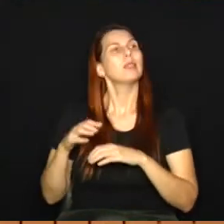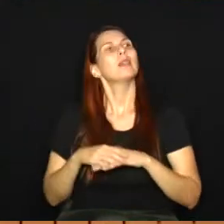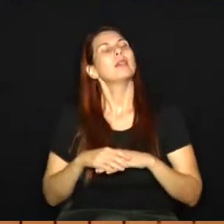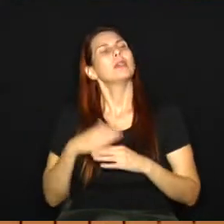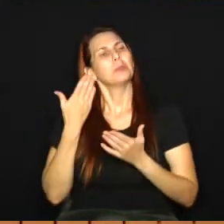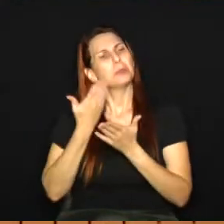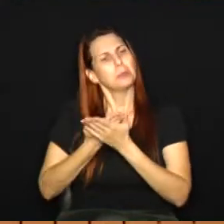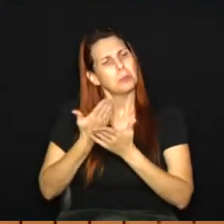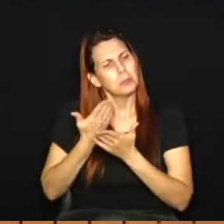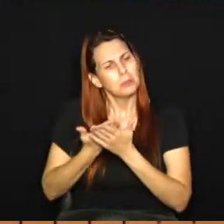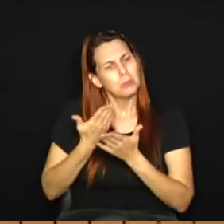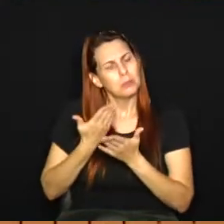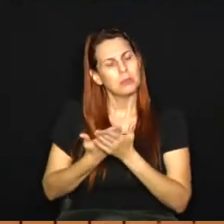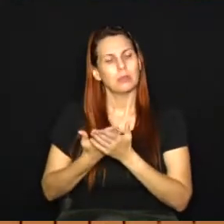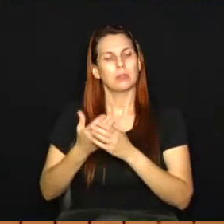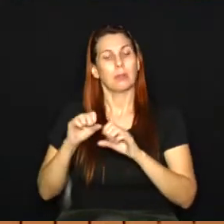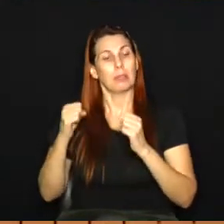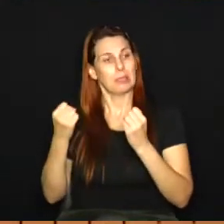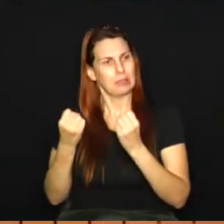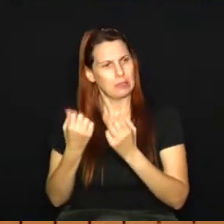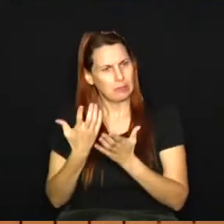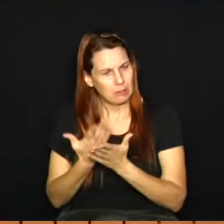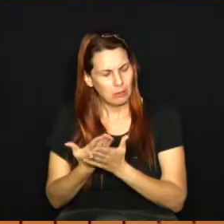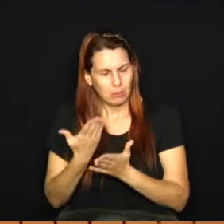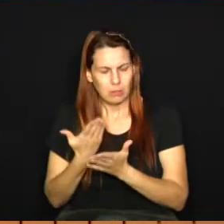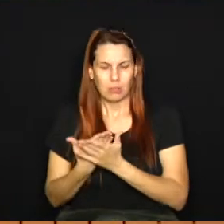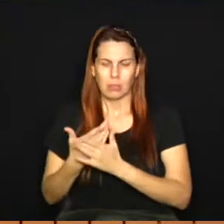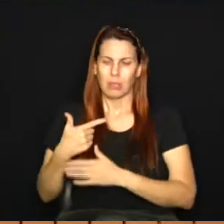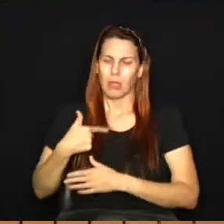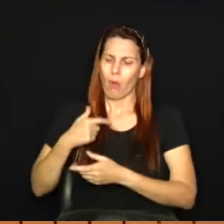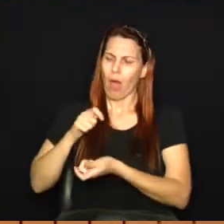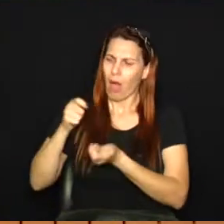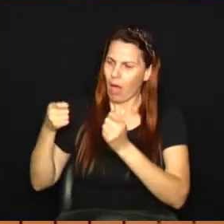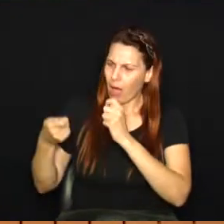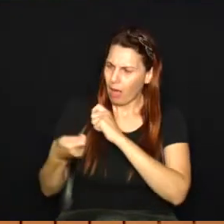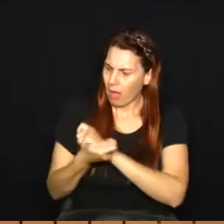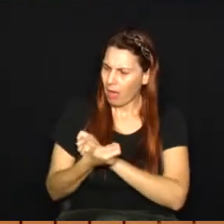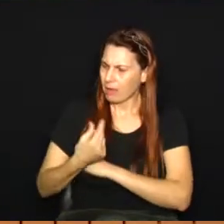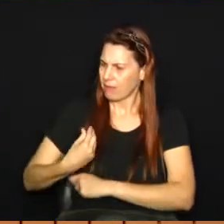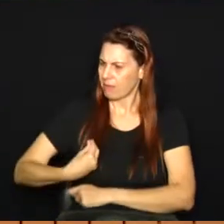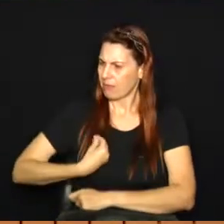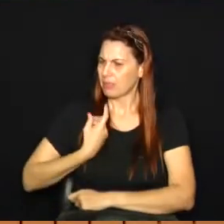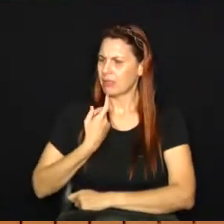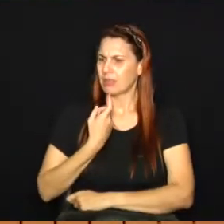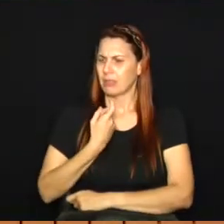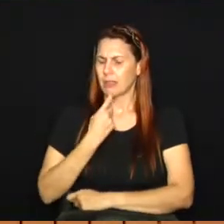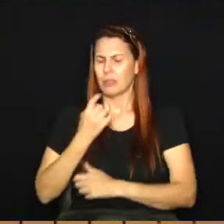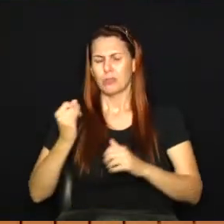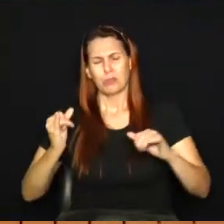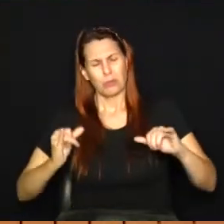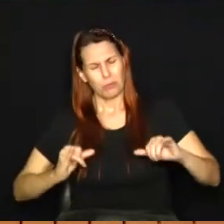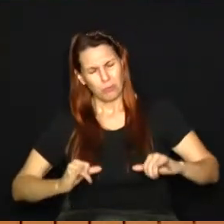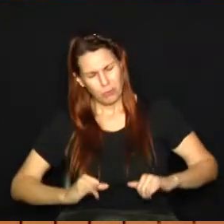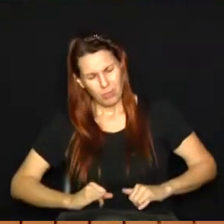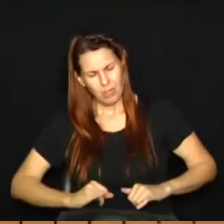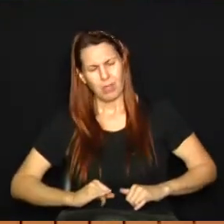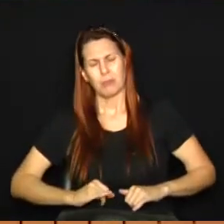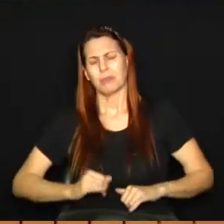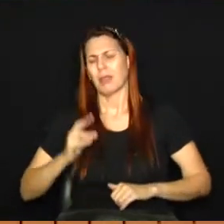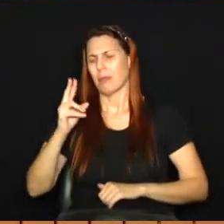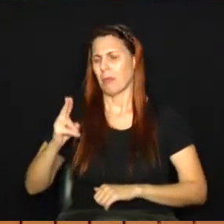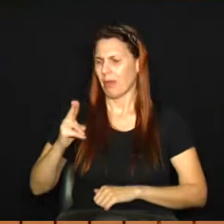clero de Campinas, fui conhecendo, fui me adaptando, sofremos com a morte de Dom Bruno, né,